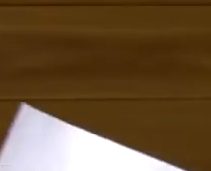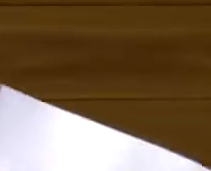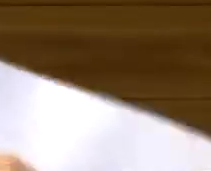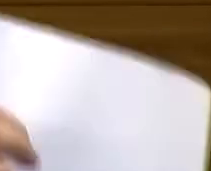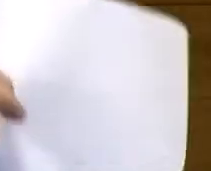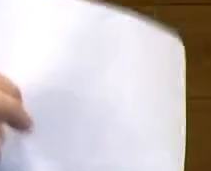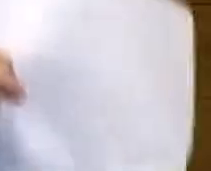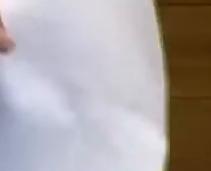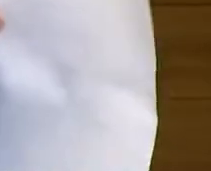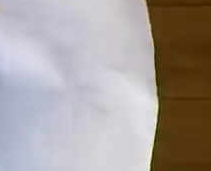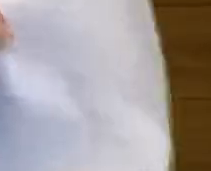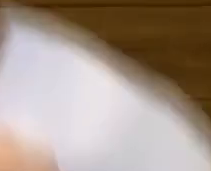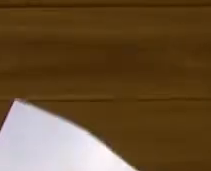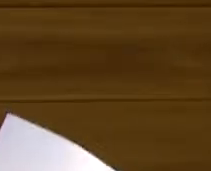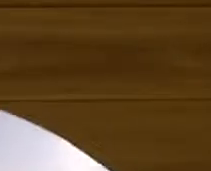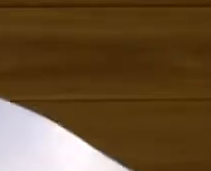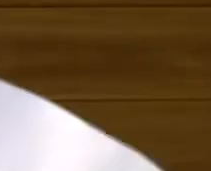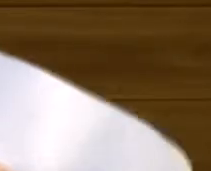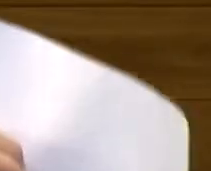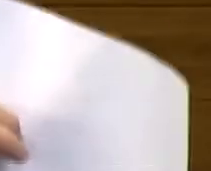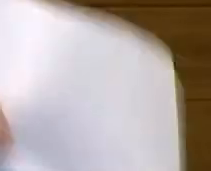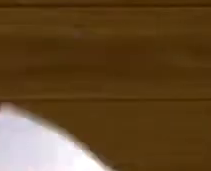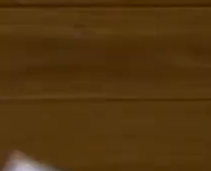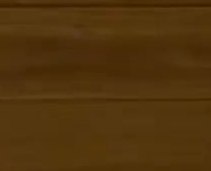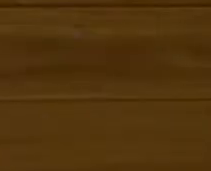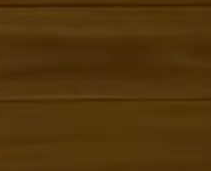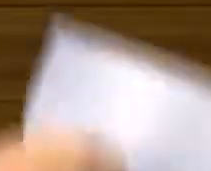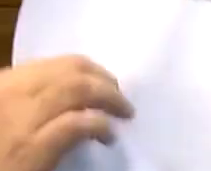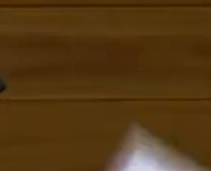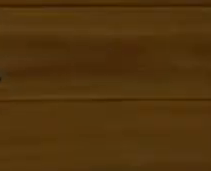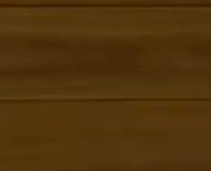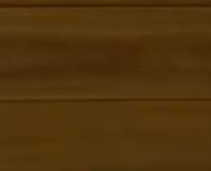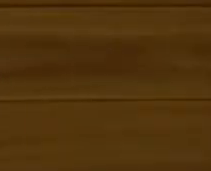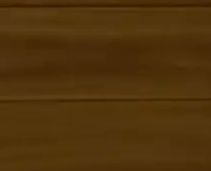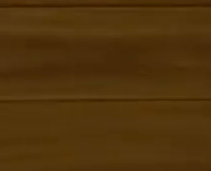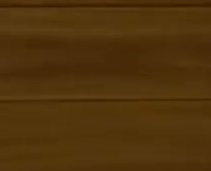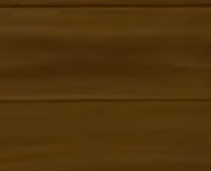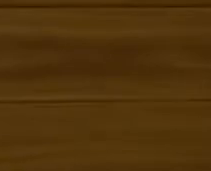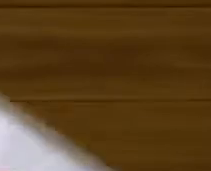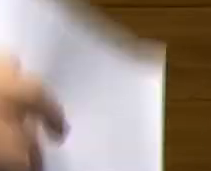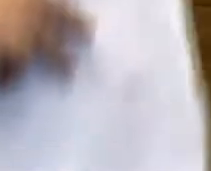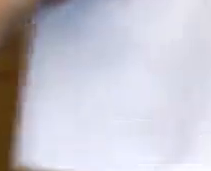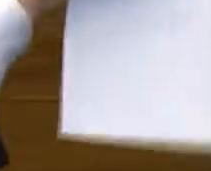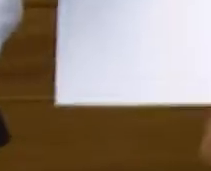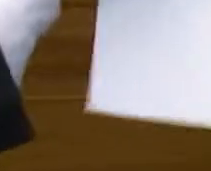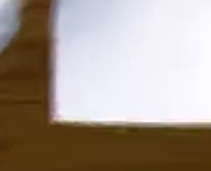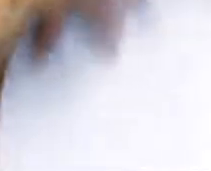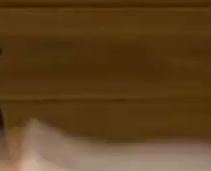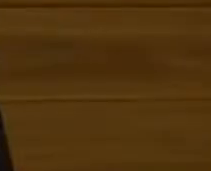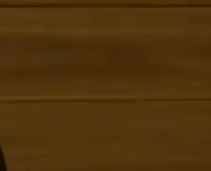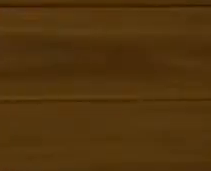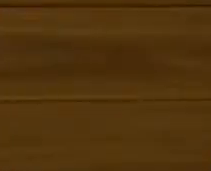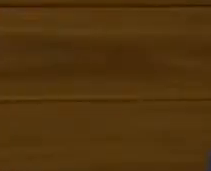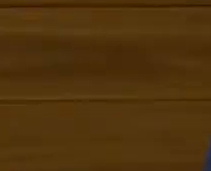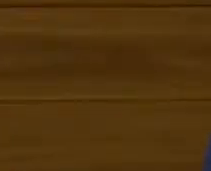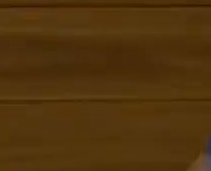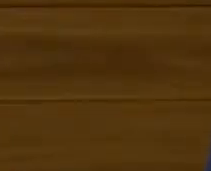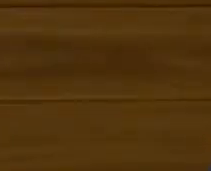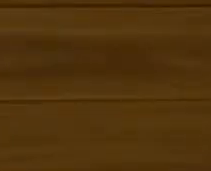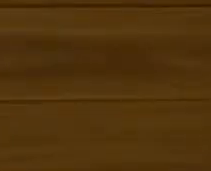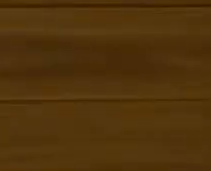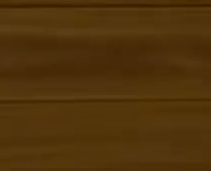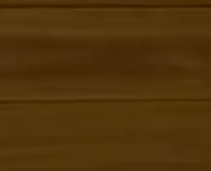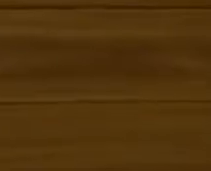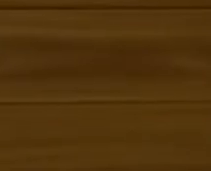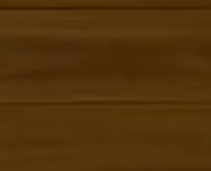hoje que estão aqui sendo homenageadas como professores. Como você disse, Yara, numa última fala